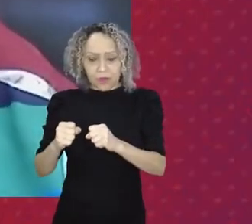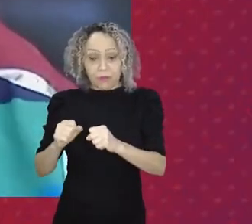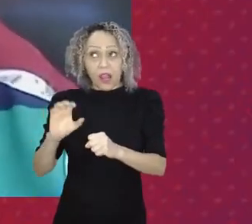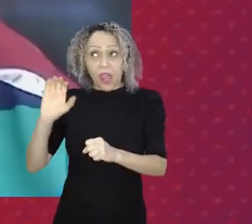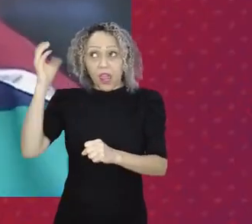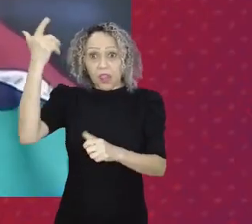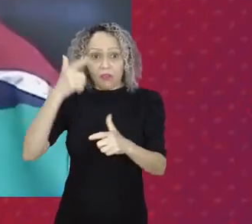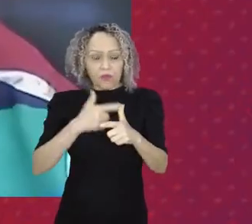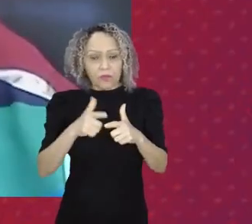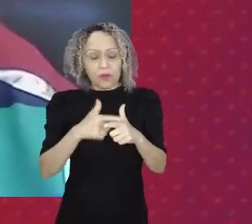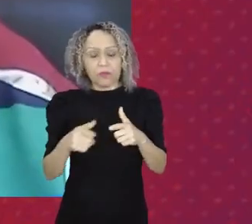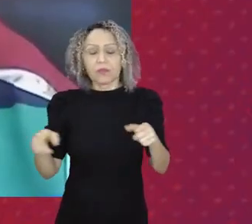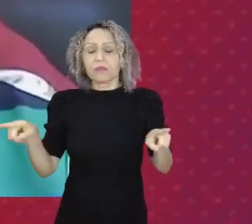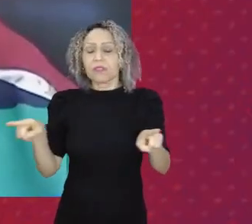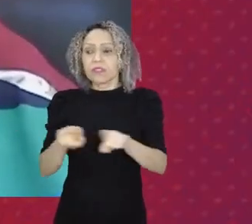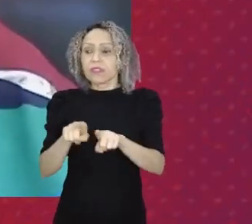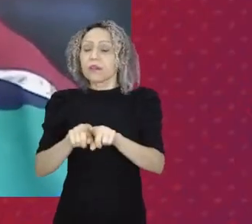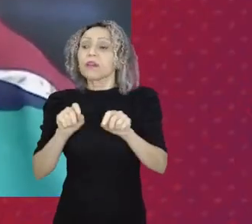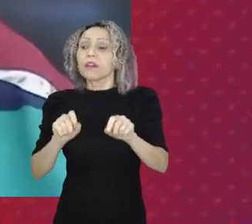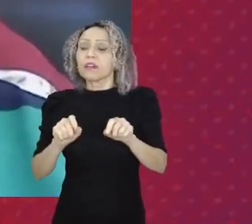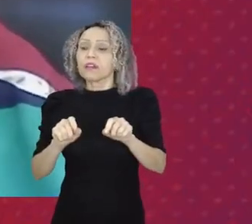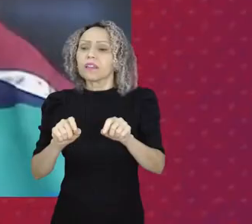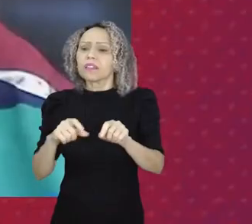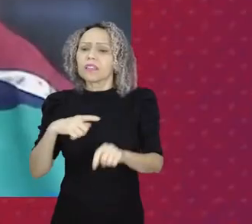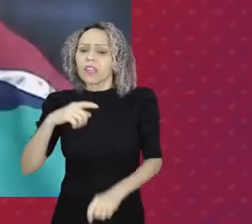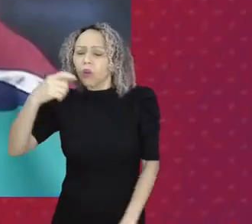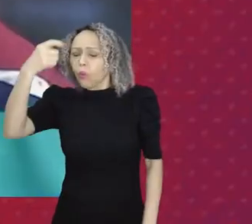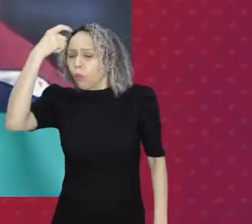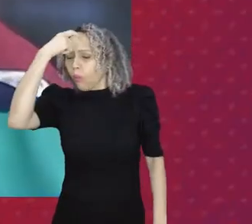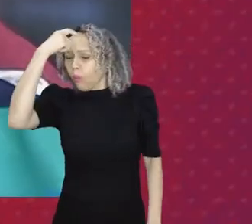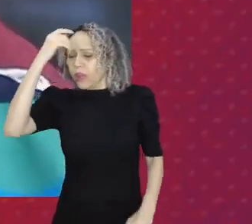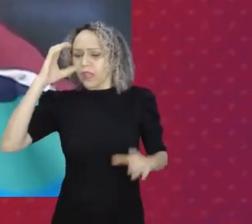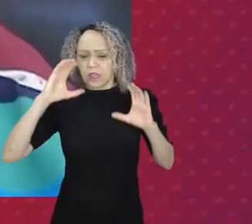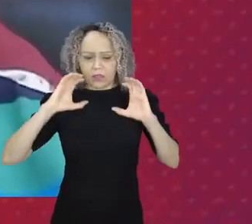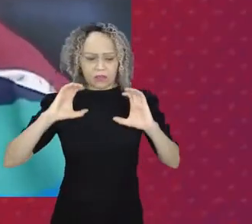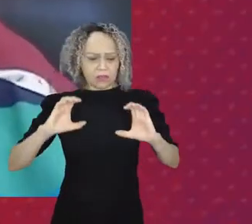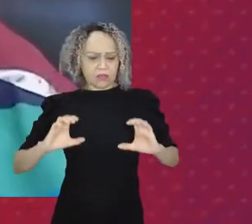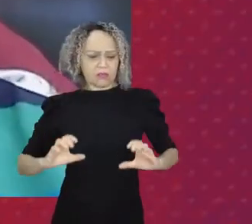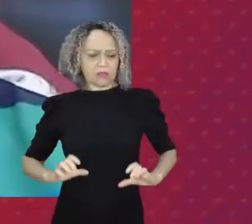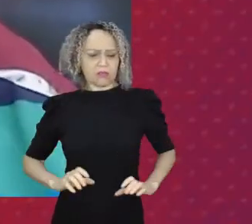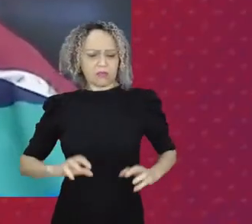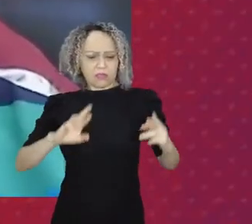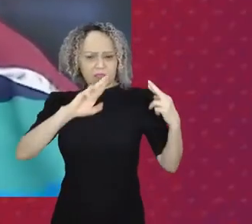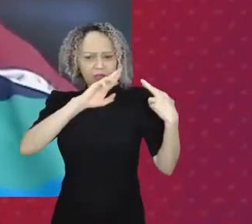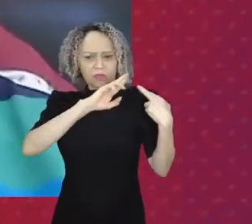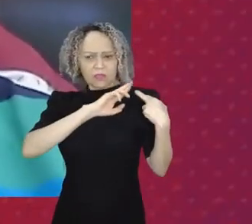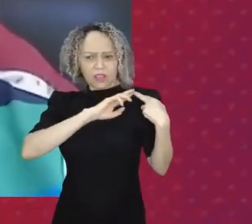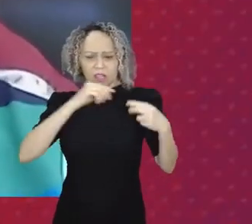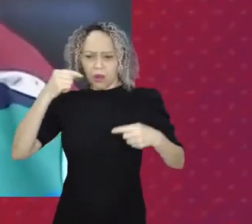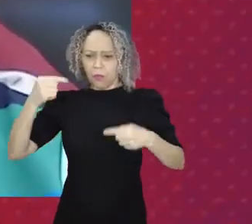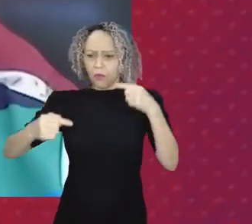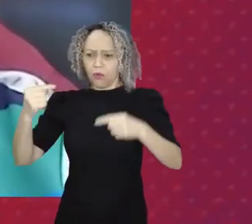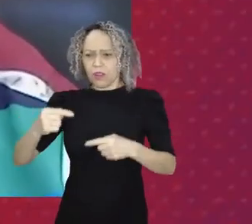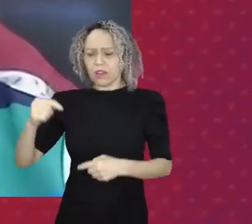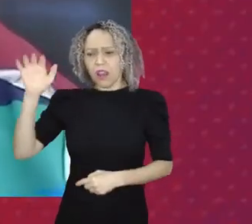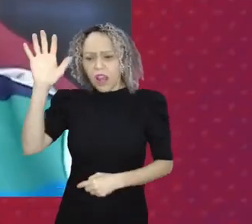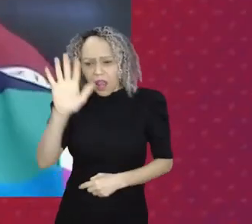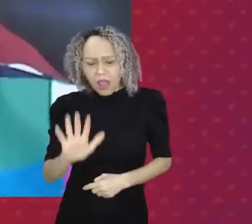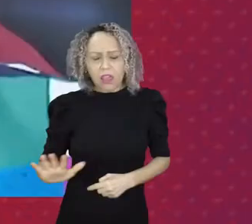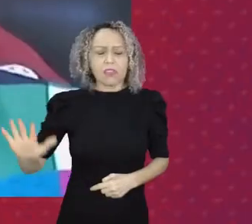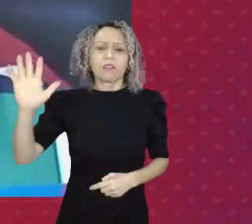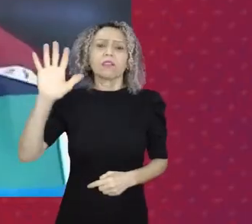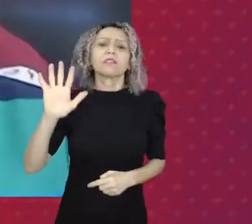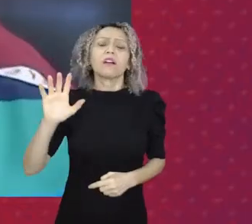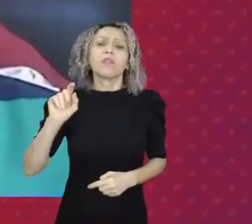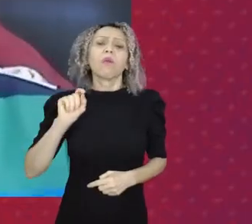problemas, e, ao mesmo tempo, ir tendo consciência de cidadania e de responsabilidade política nacional.